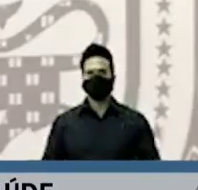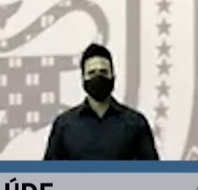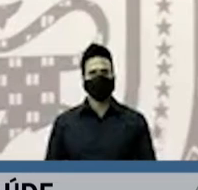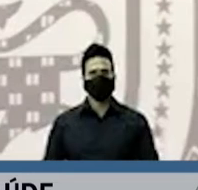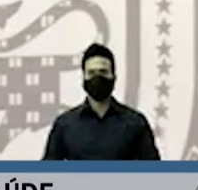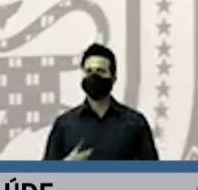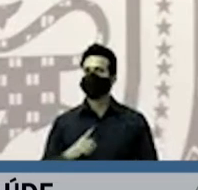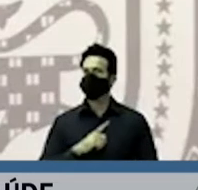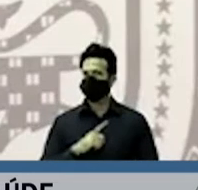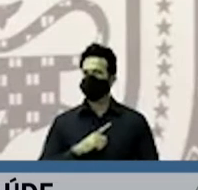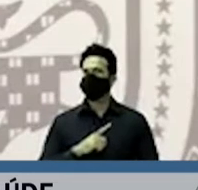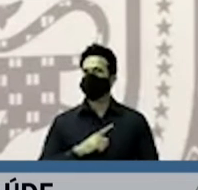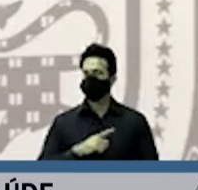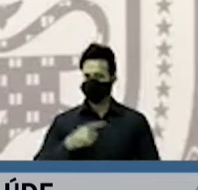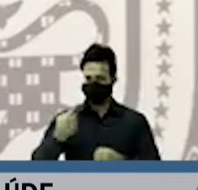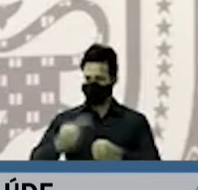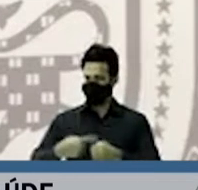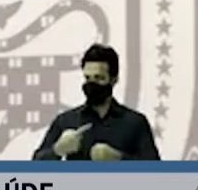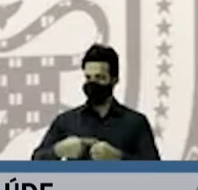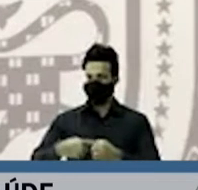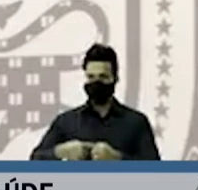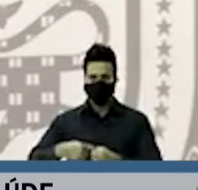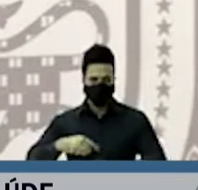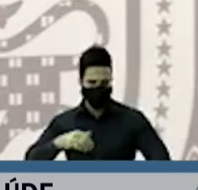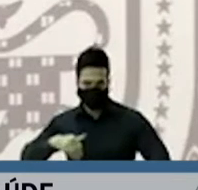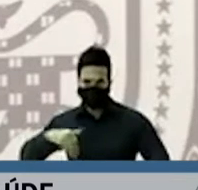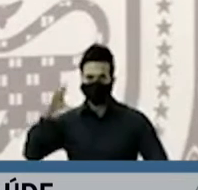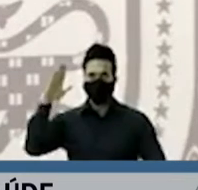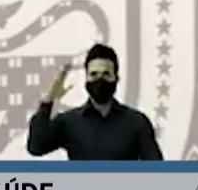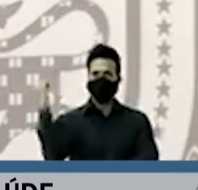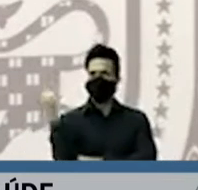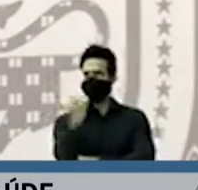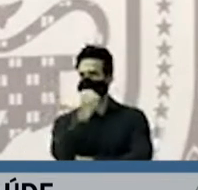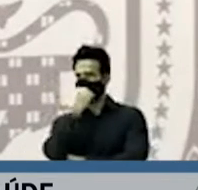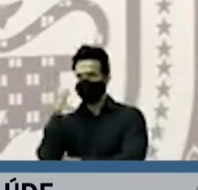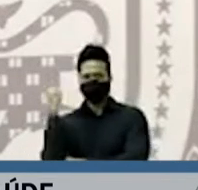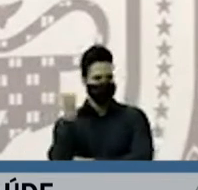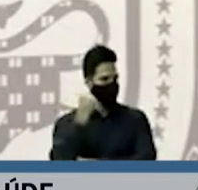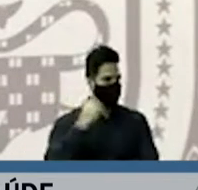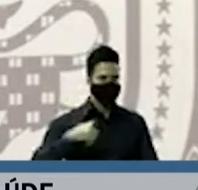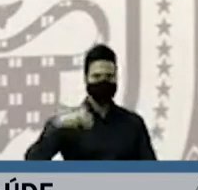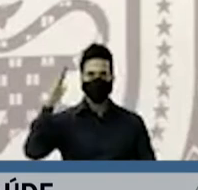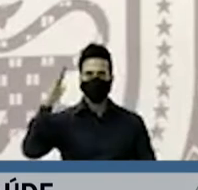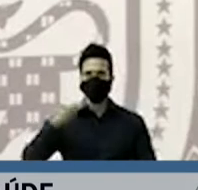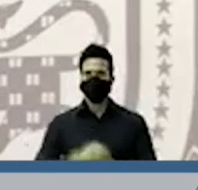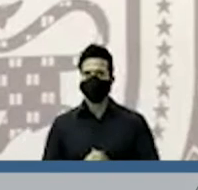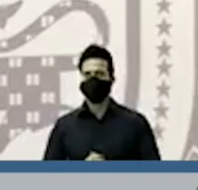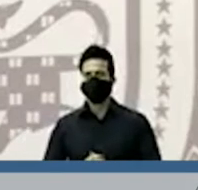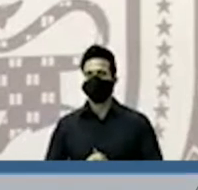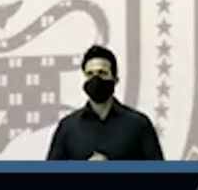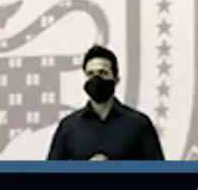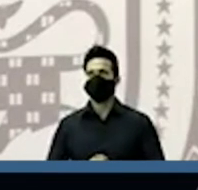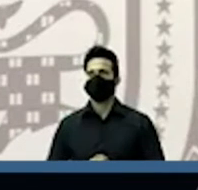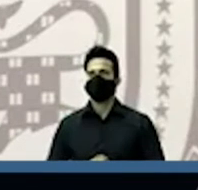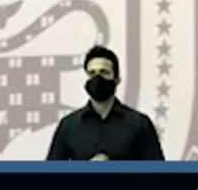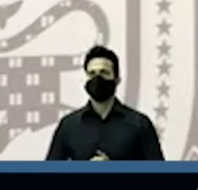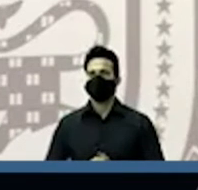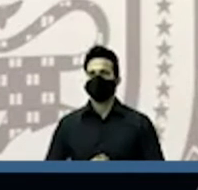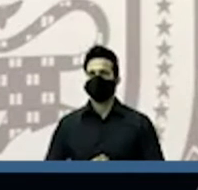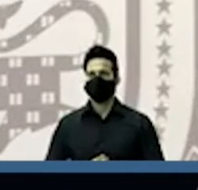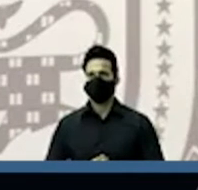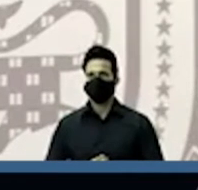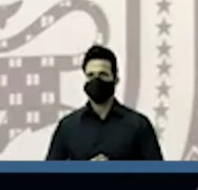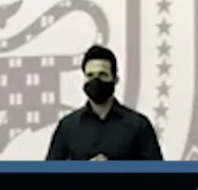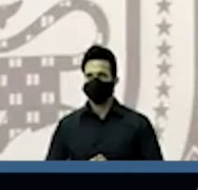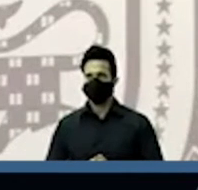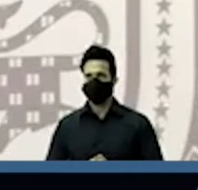único município que está em grau extremo, que é o município de Porto Murtinho, em que estão as recomendações apenas